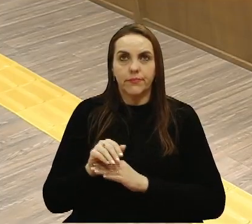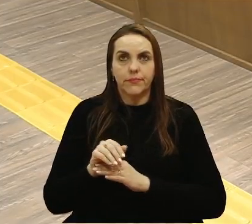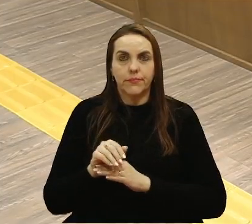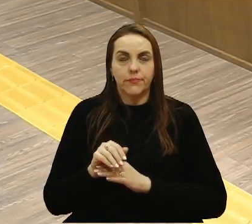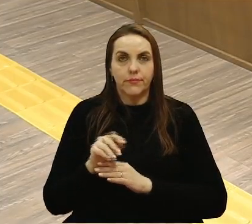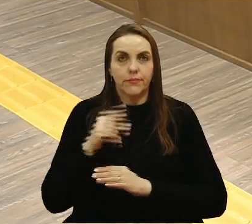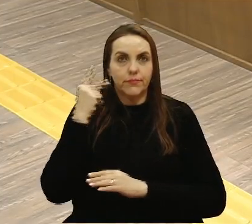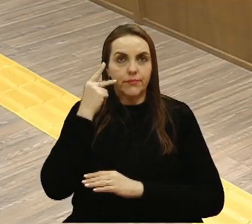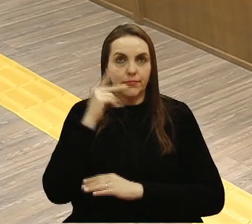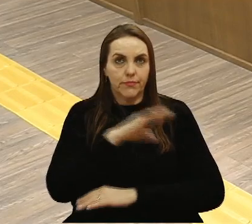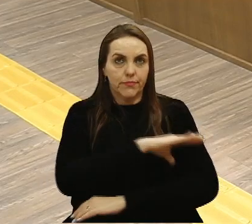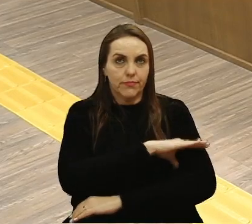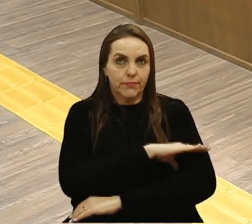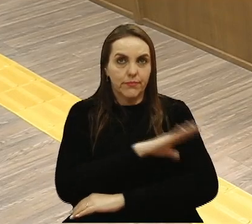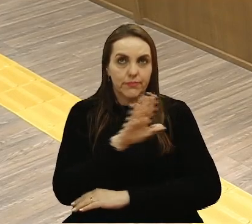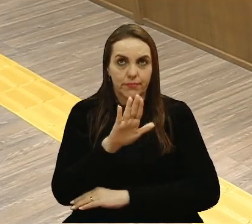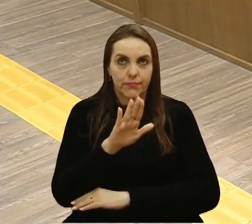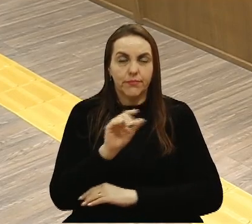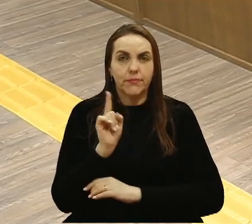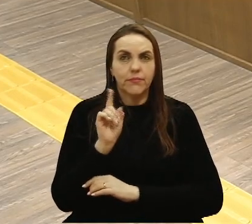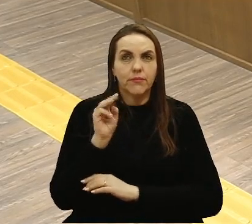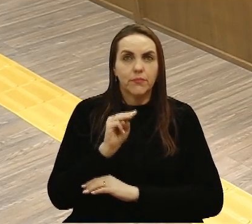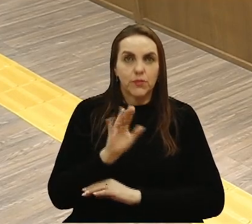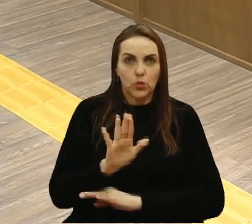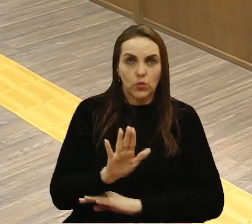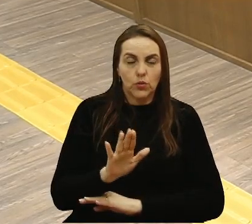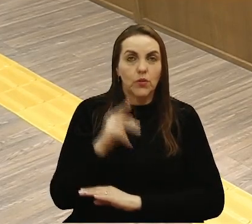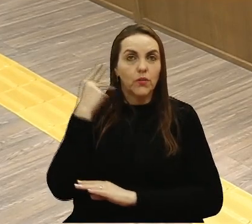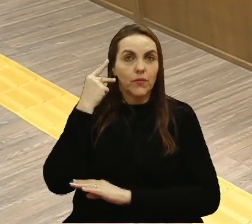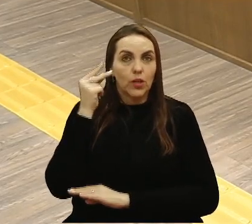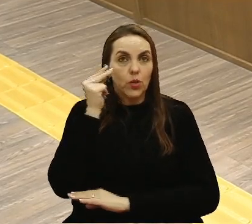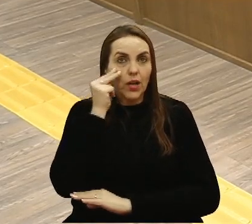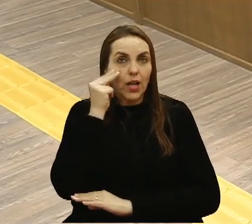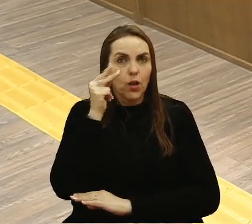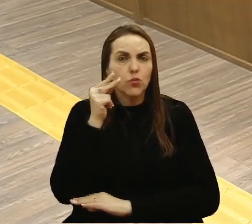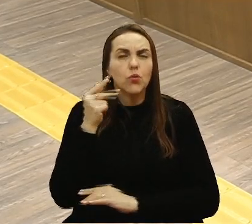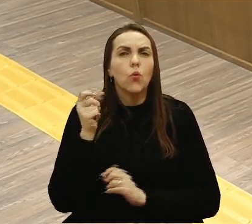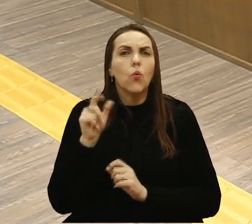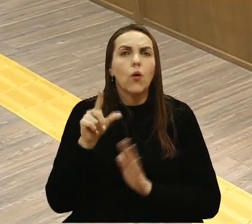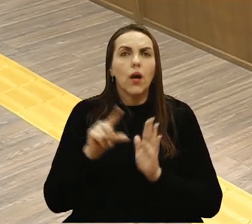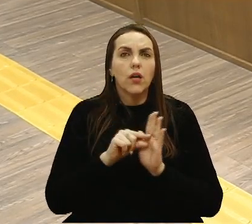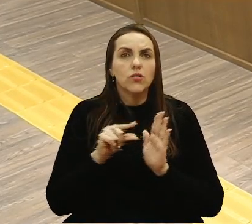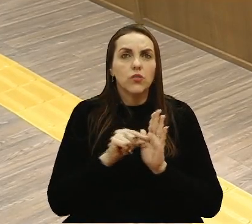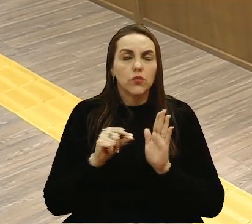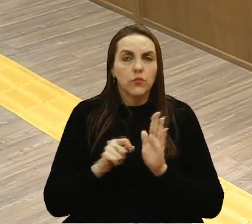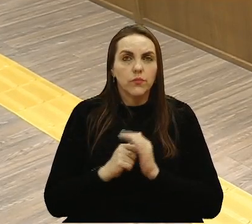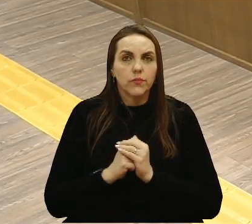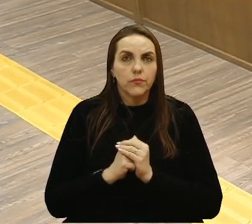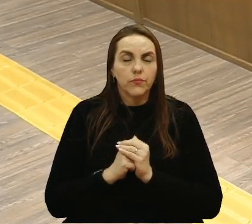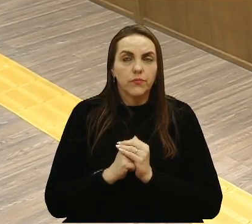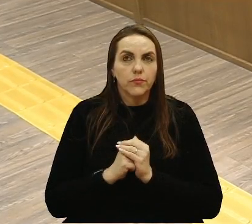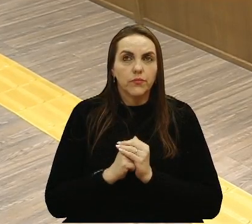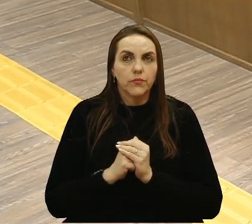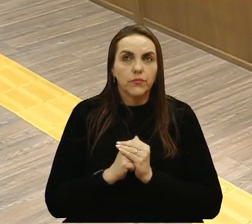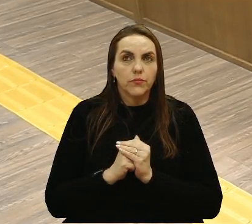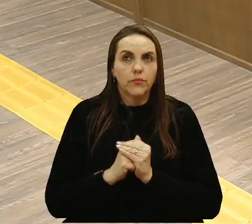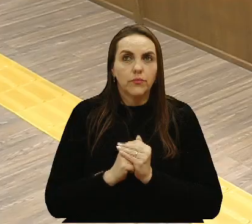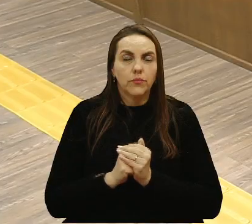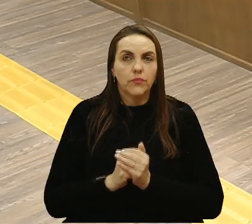vereador por favor. Ramon. Só segura. Vereador Cláudio, qual o artigo?